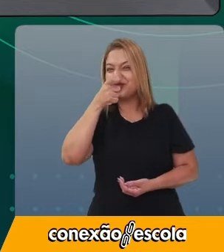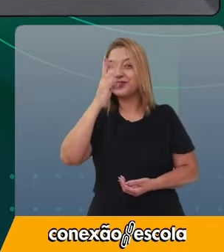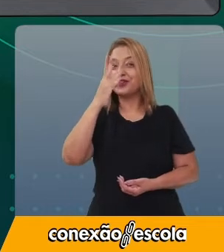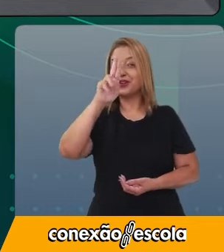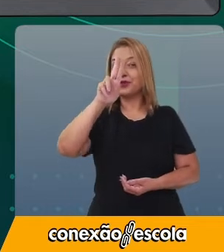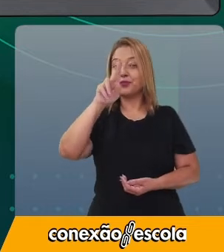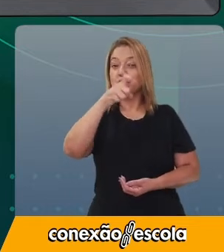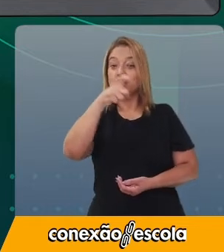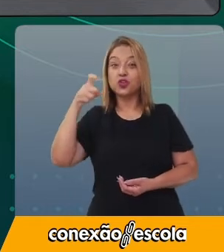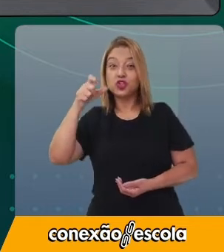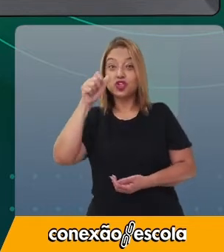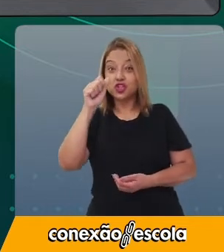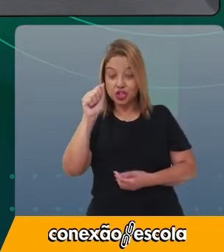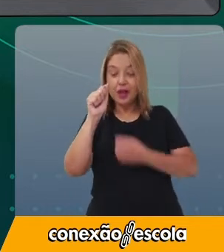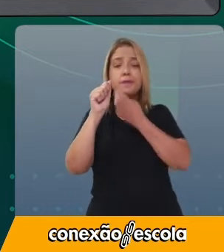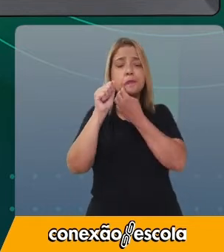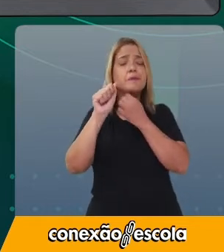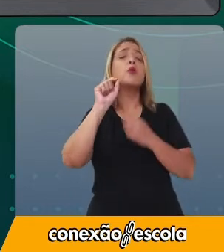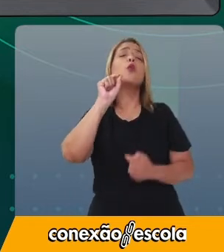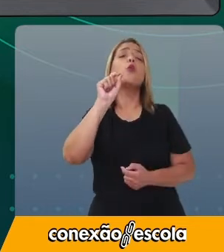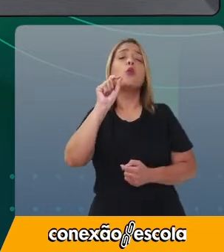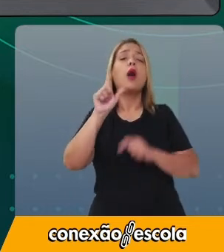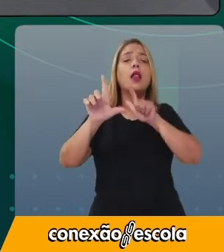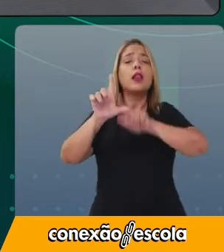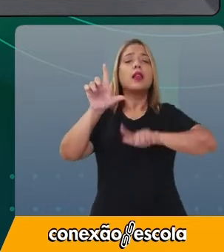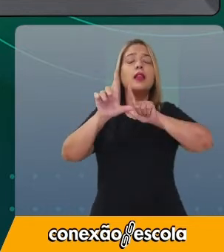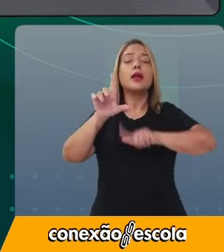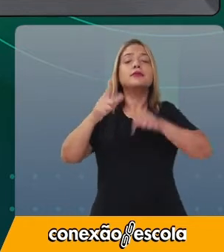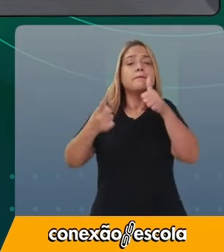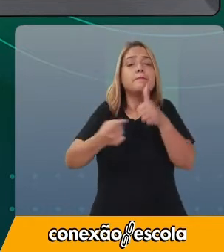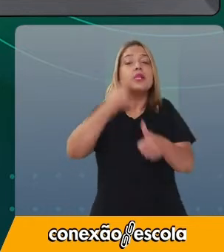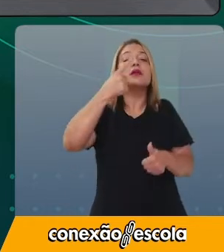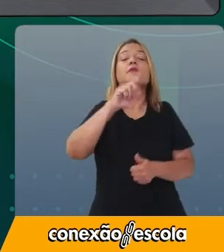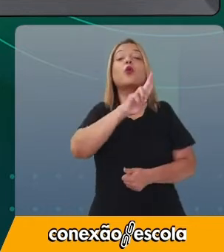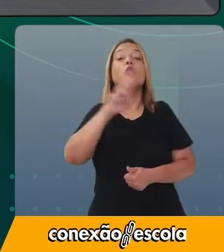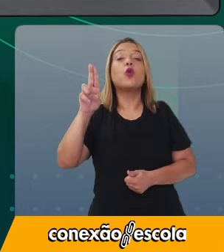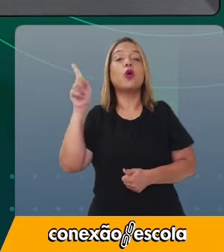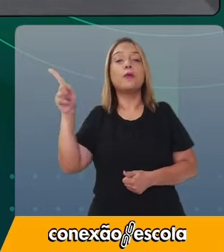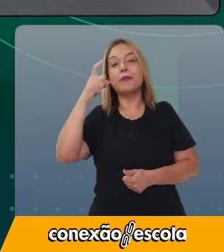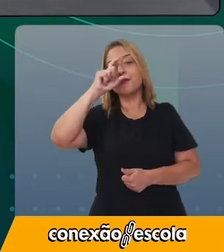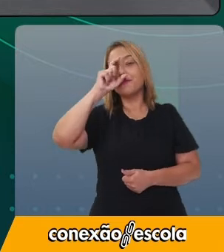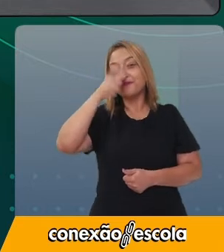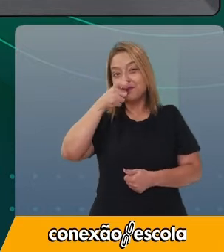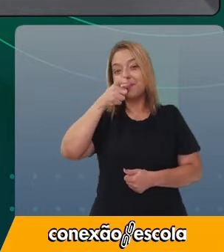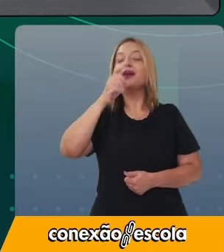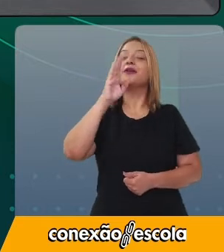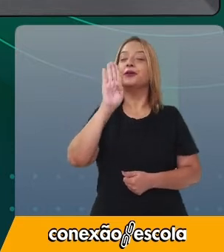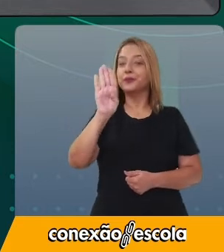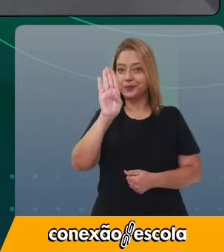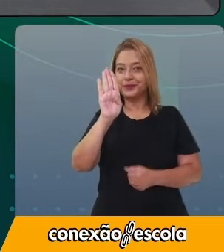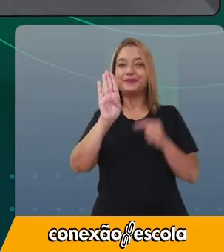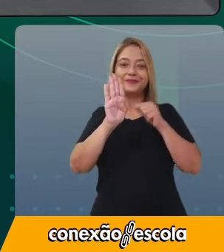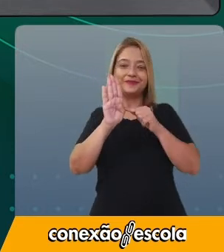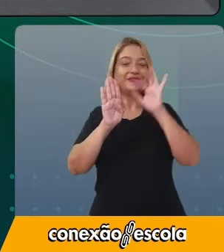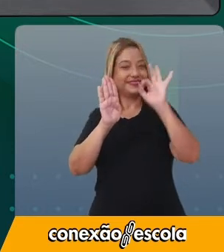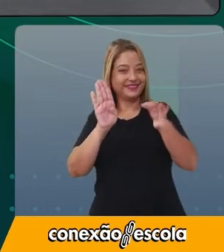bruxa. Qual é a letra inicial da palavra bruxa? Isso mesmo,